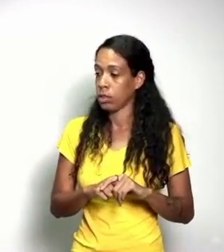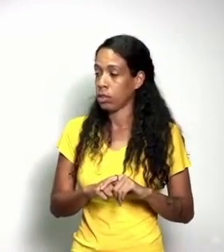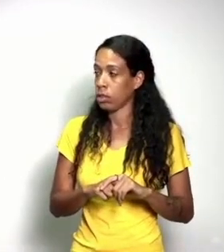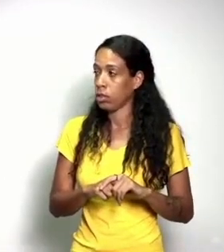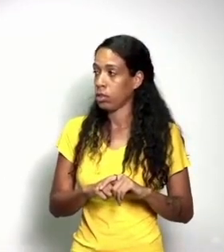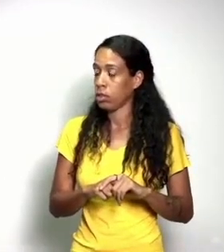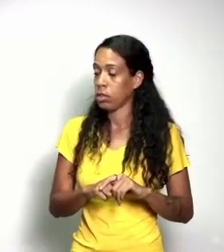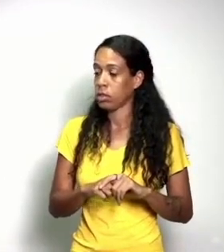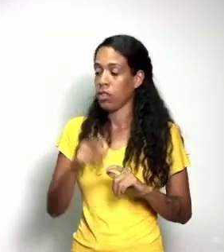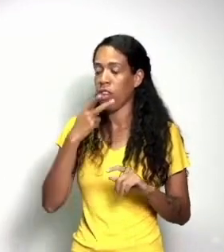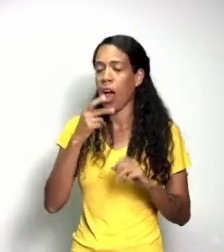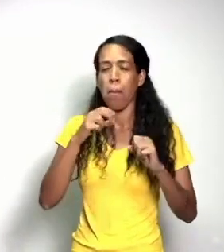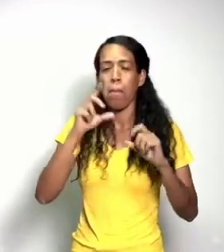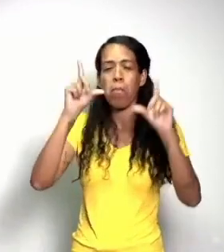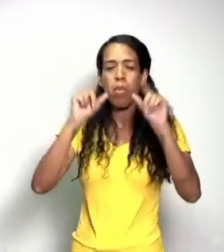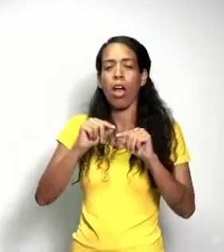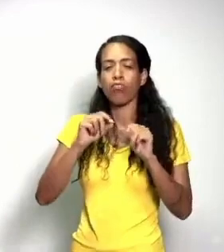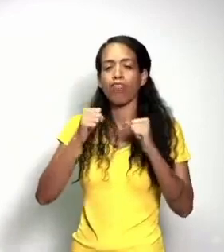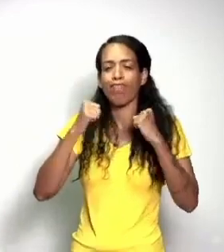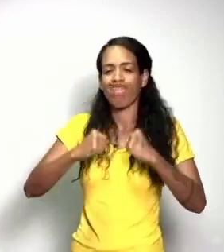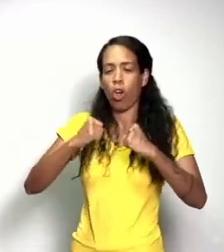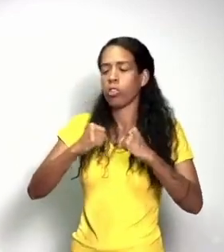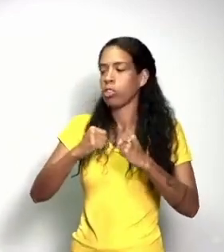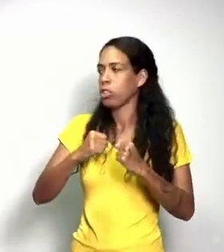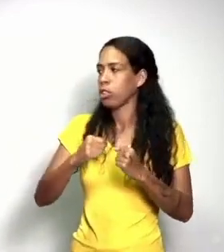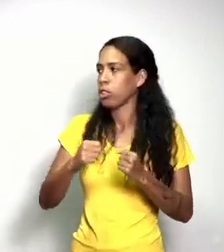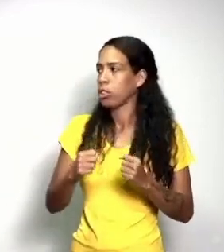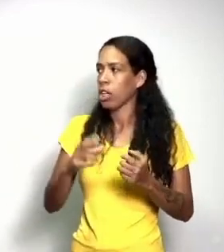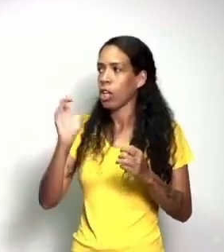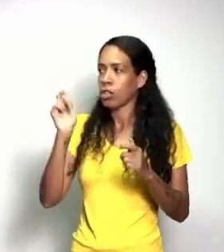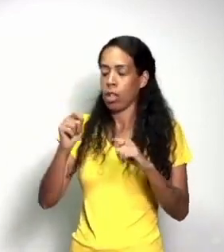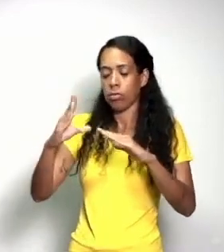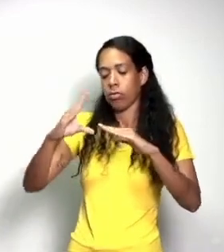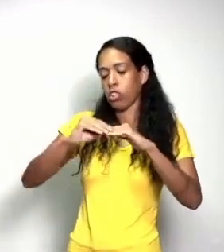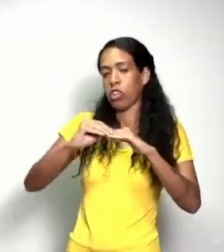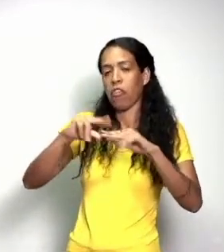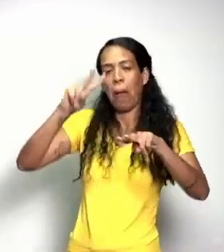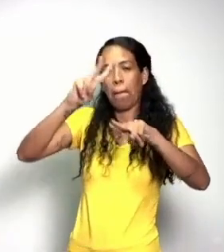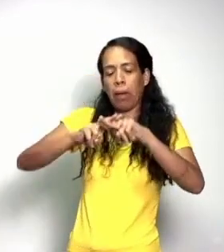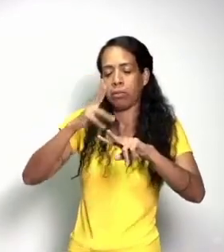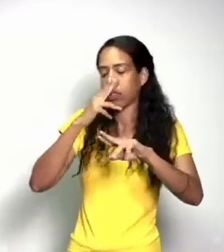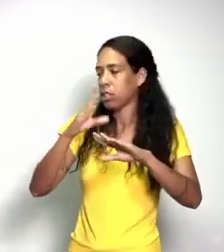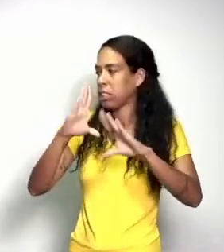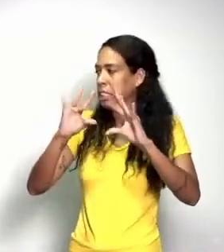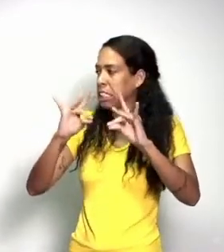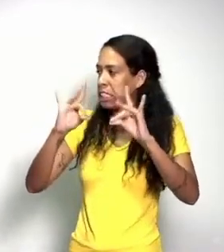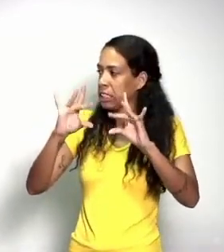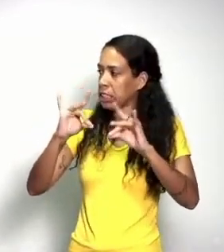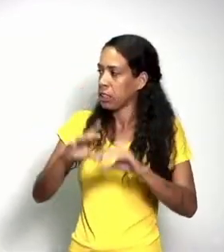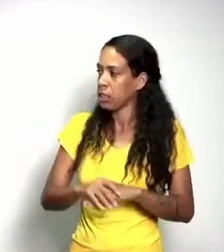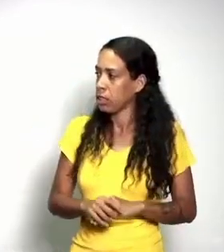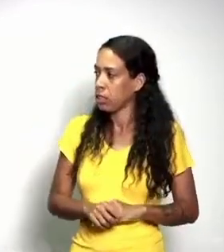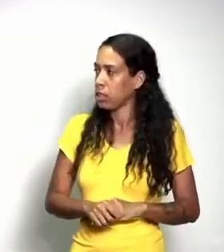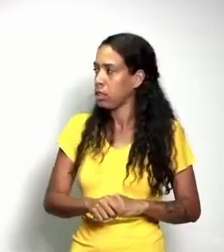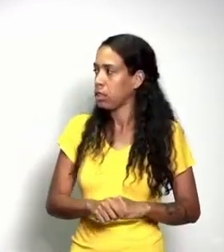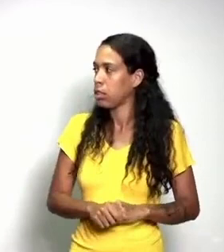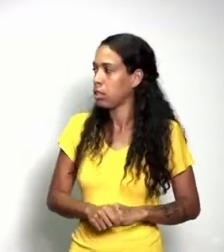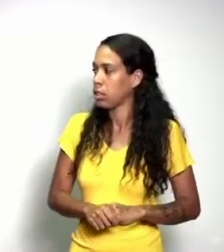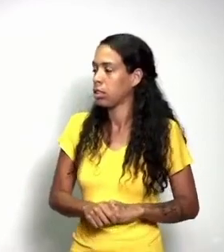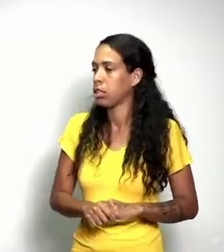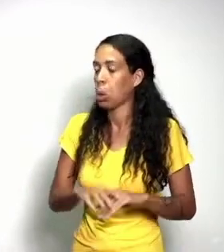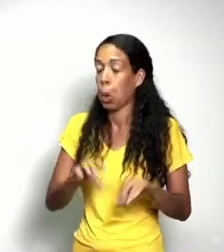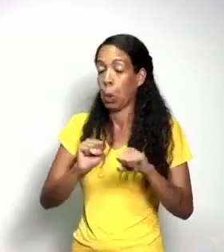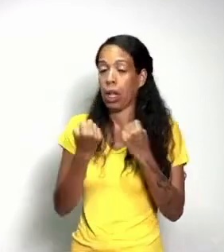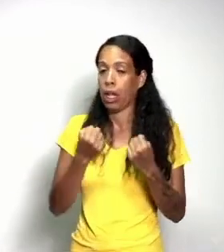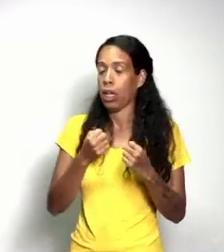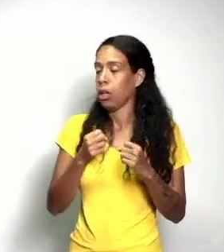menos forte. E ela acaba não... estragando o material